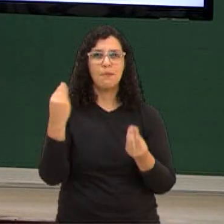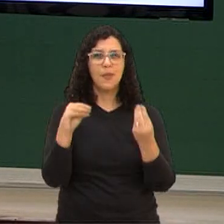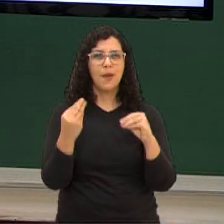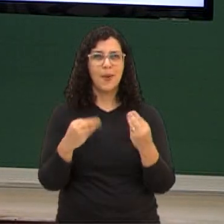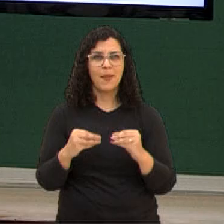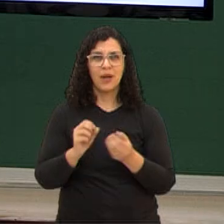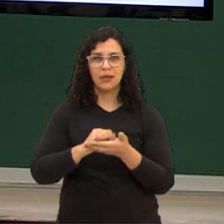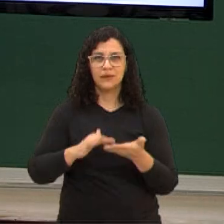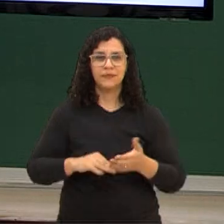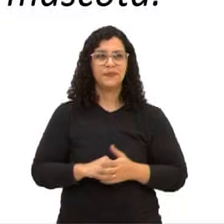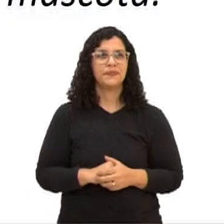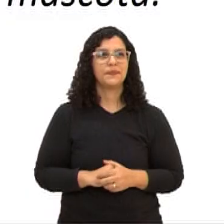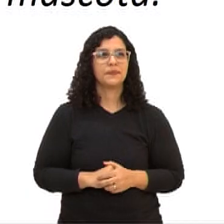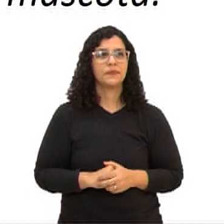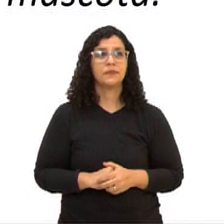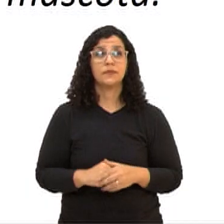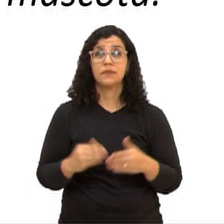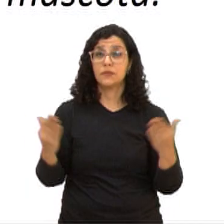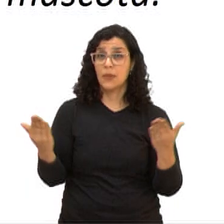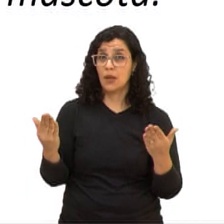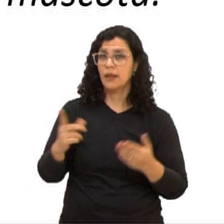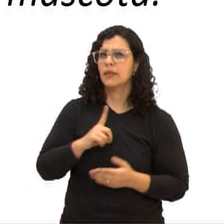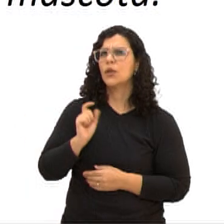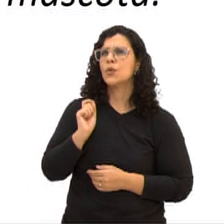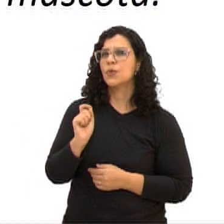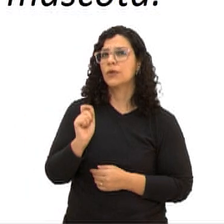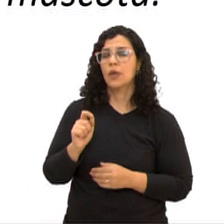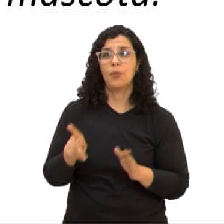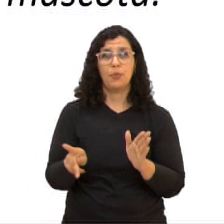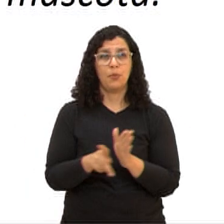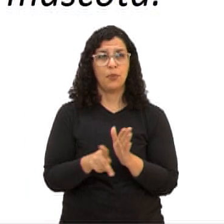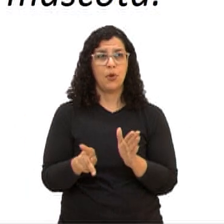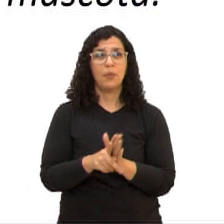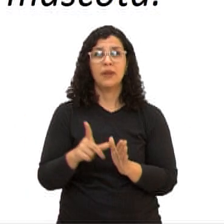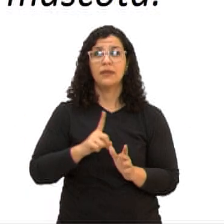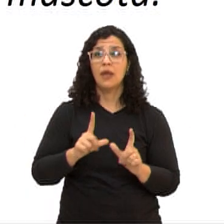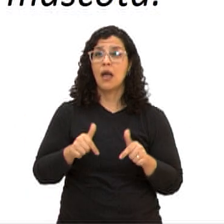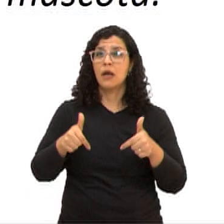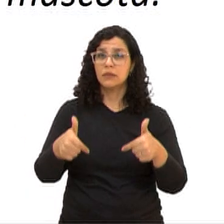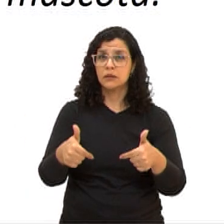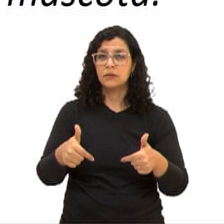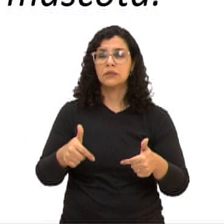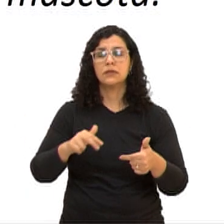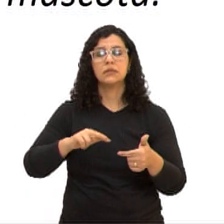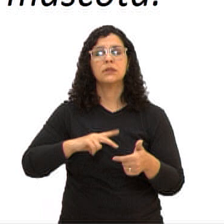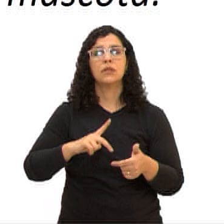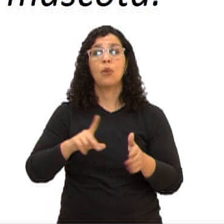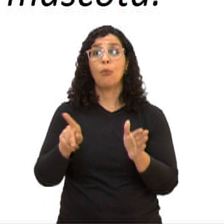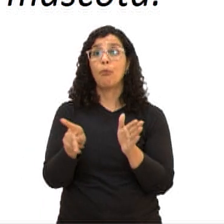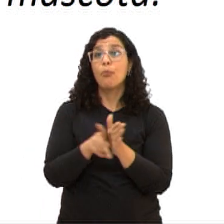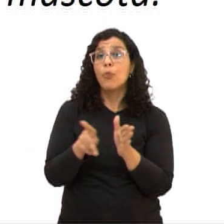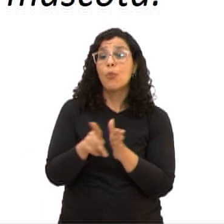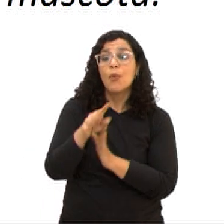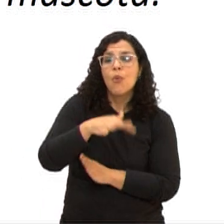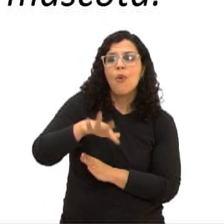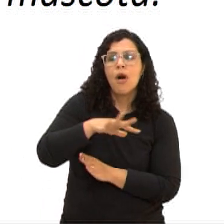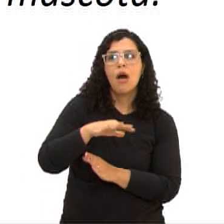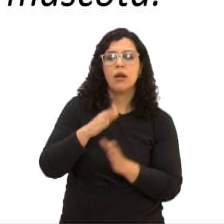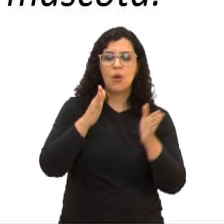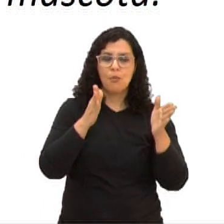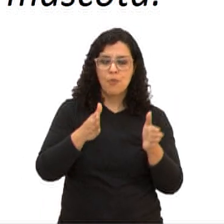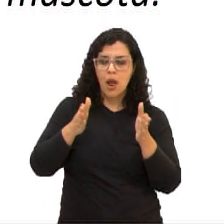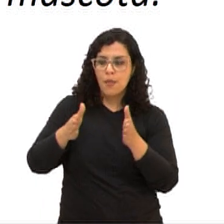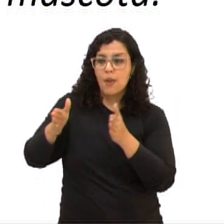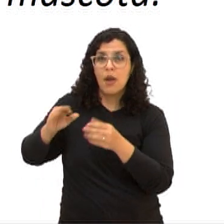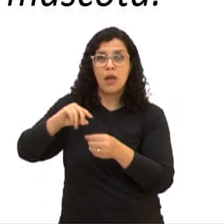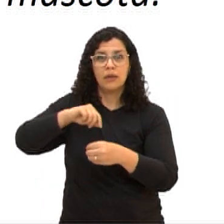aqui a atividade. Aqui temos mais ações que constituem a rotina de uma